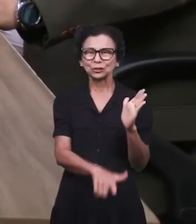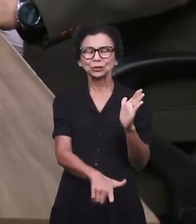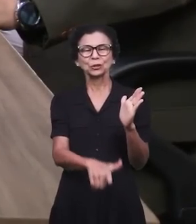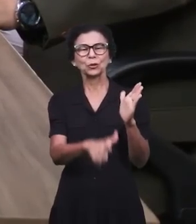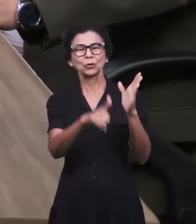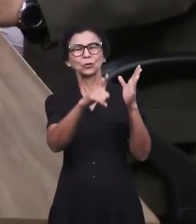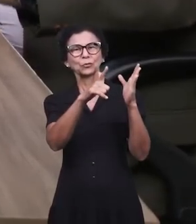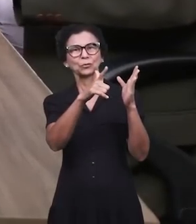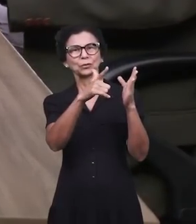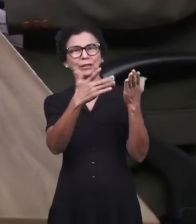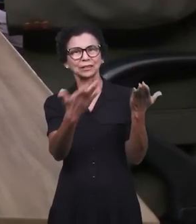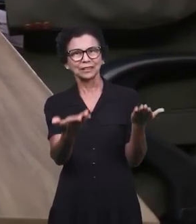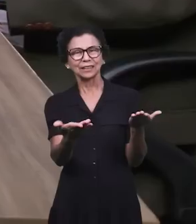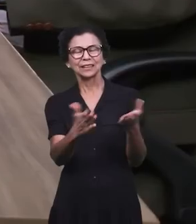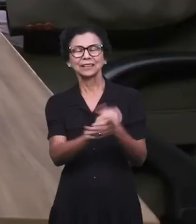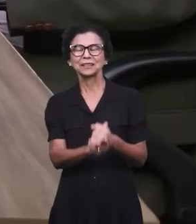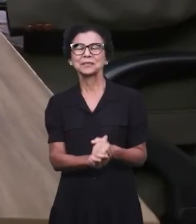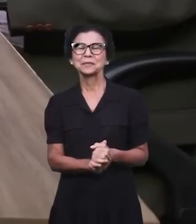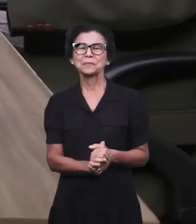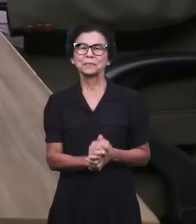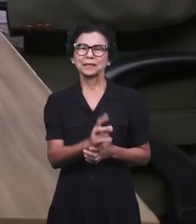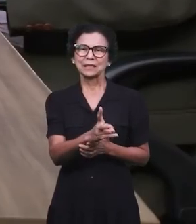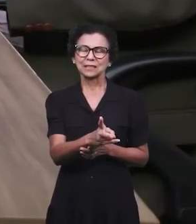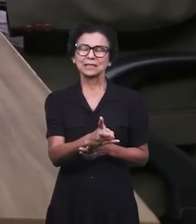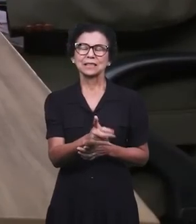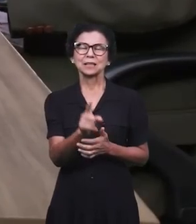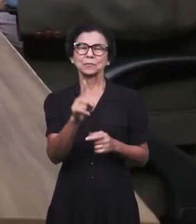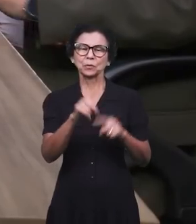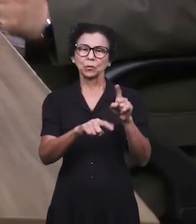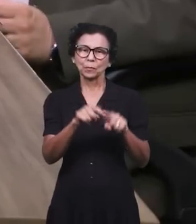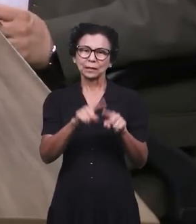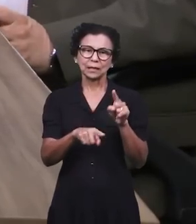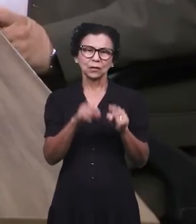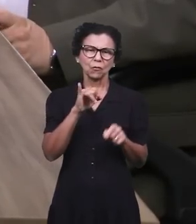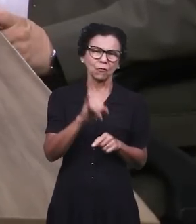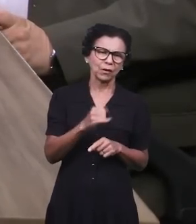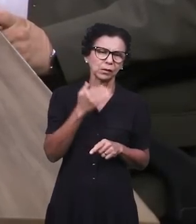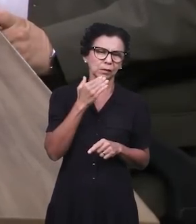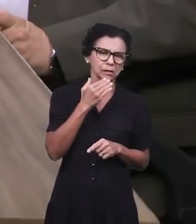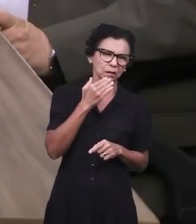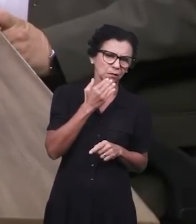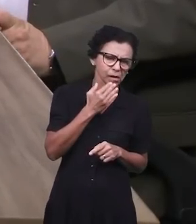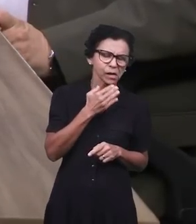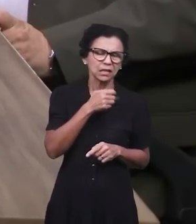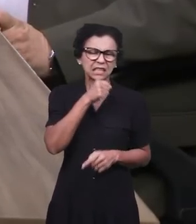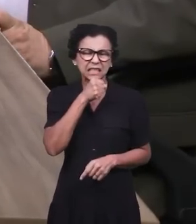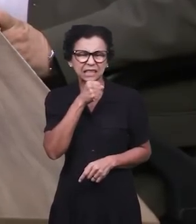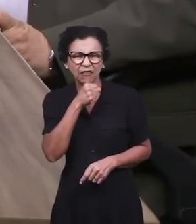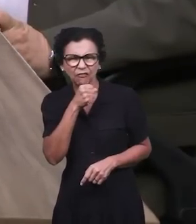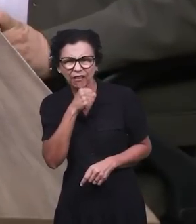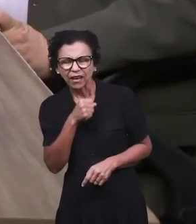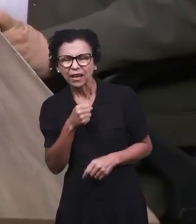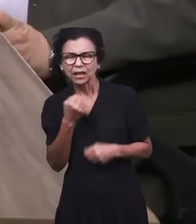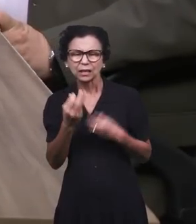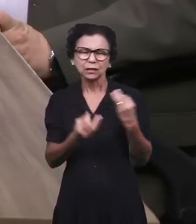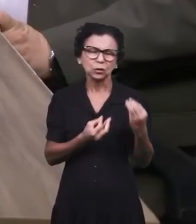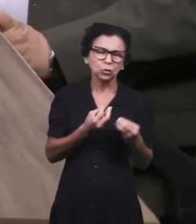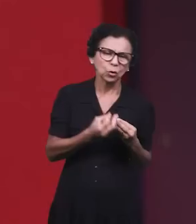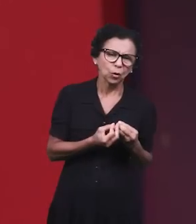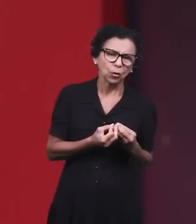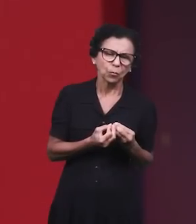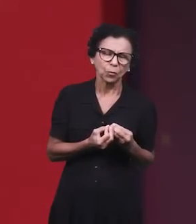que manter esse material, né? Você tem que dar a manutenção necessária para que ele possa voltar ao desempenho